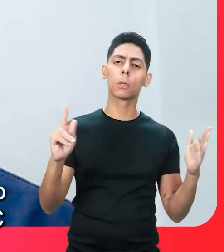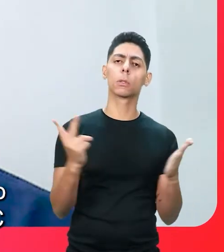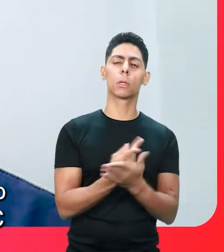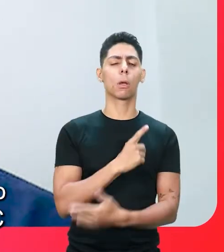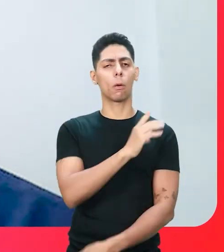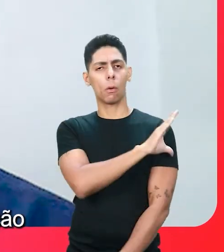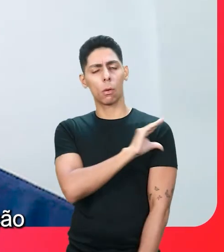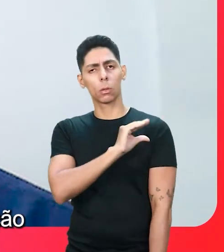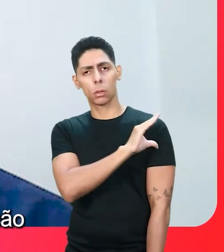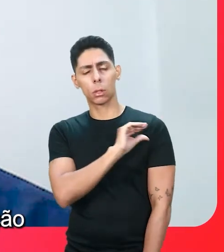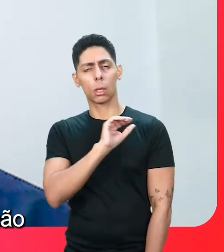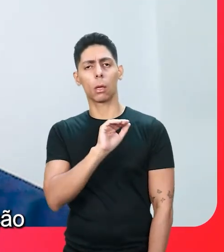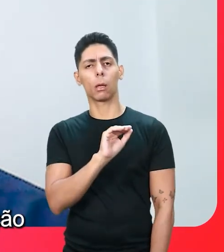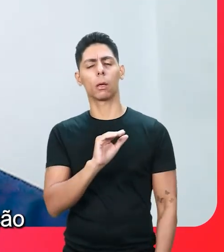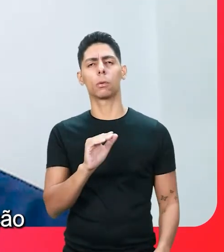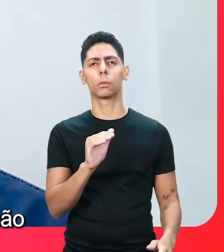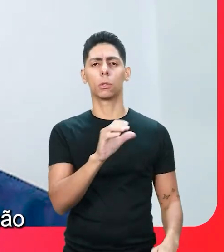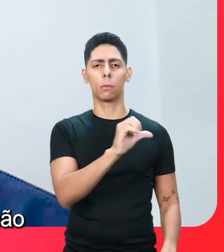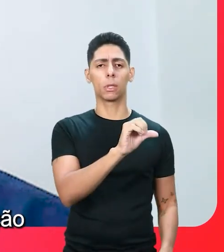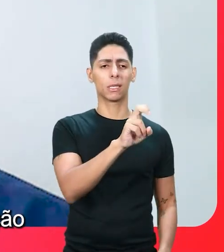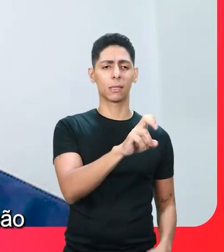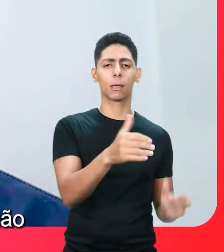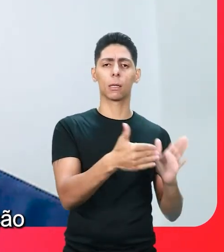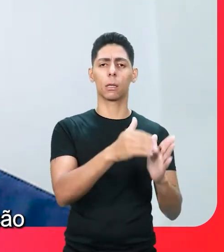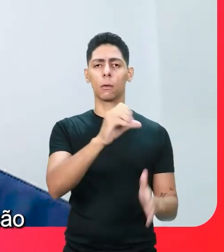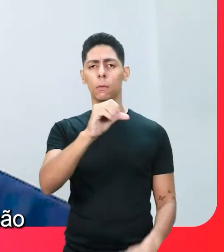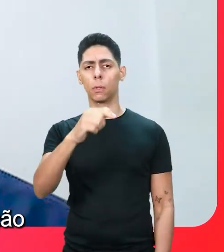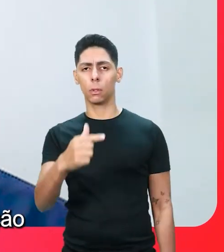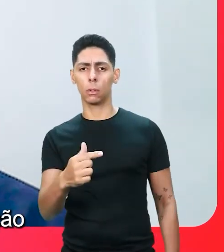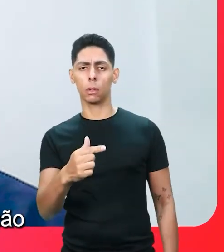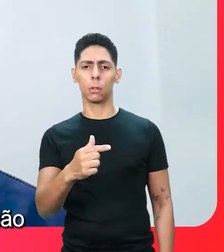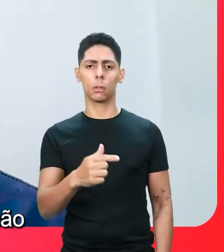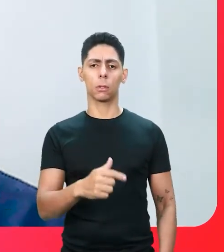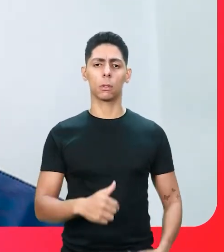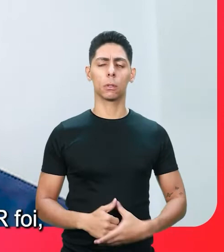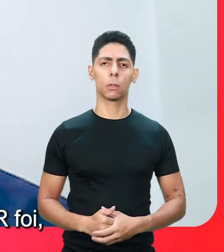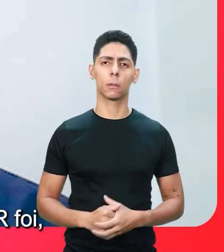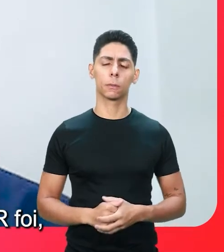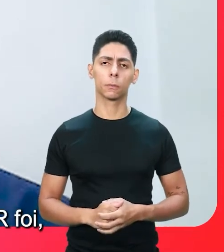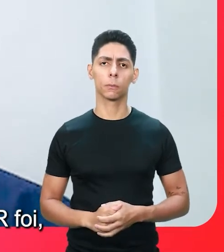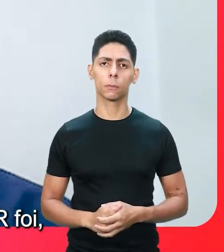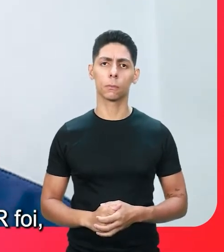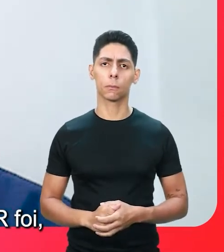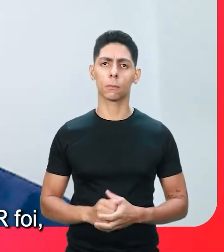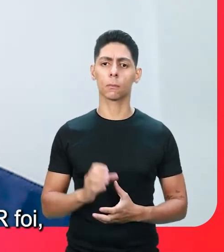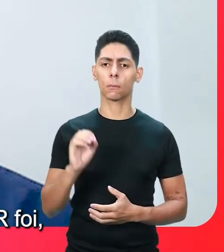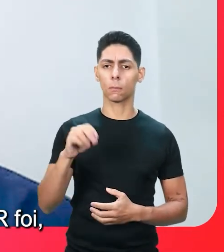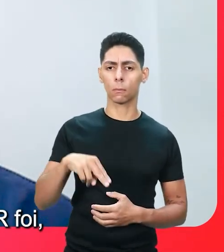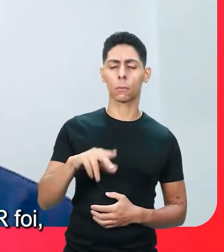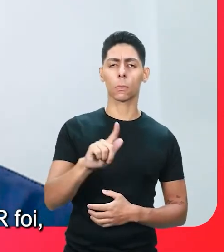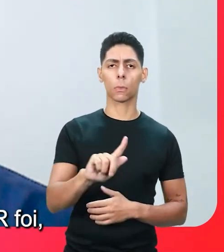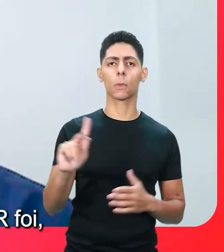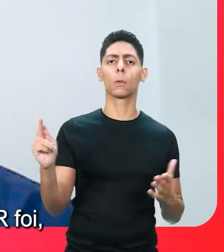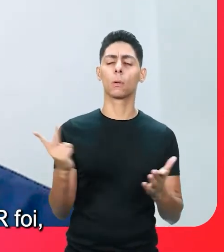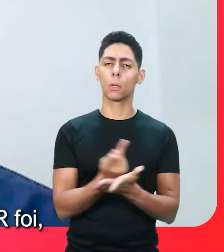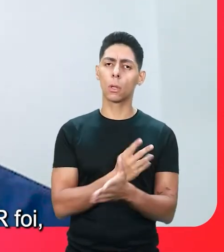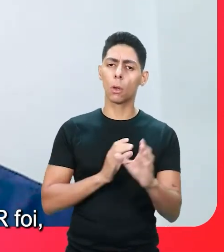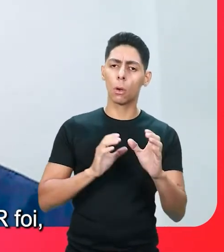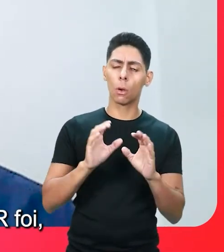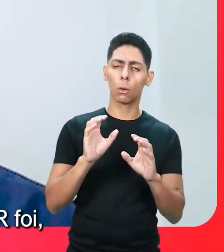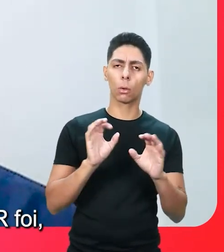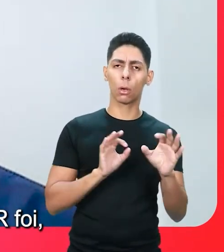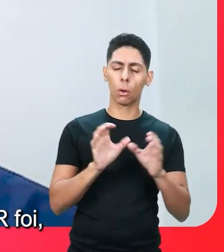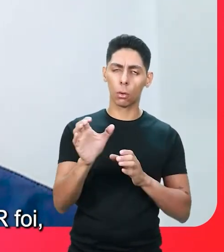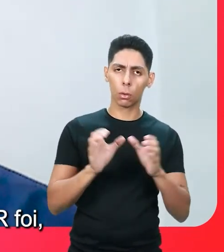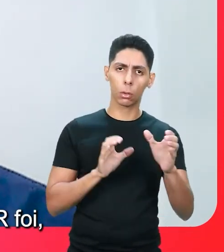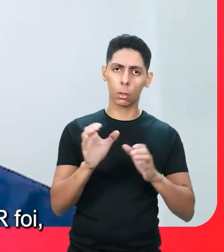do FNDC de 95 a 97, Fórum Nacional para a Democratização da Comunicação. A ONG que eu coordeno desde